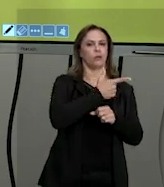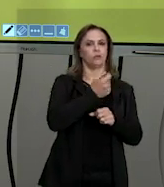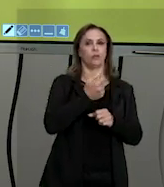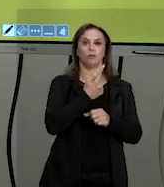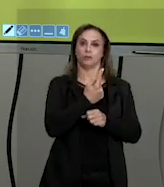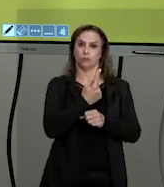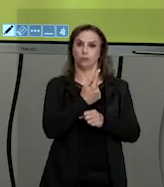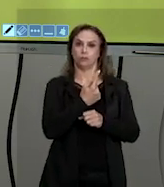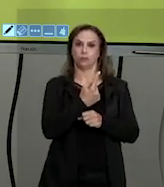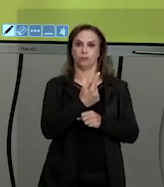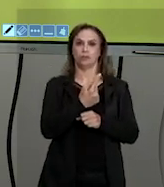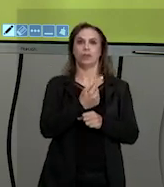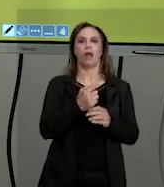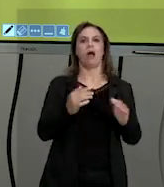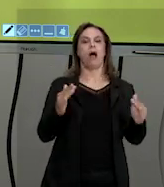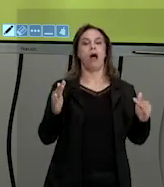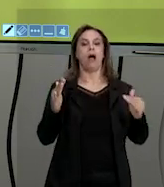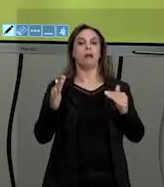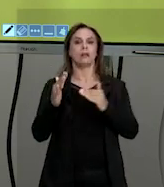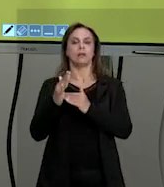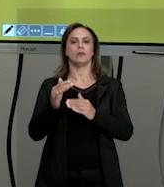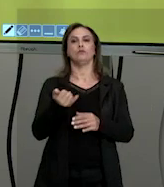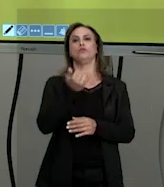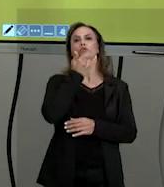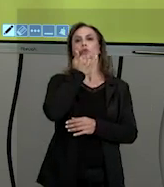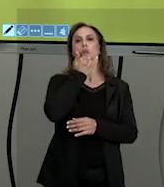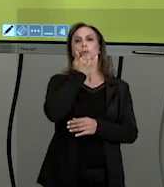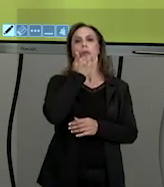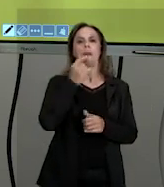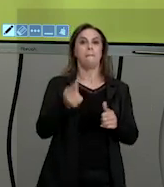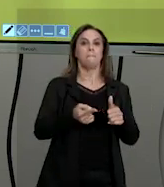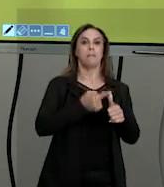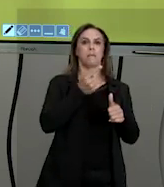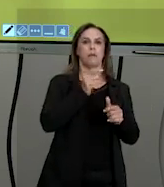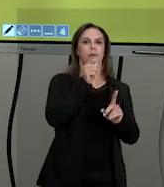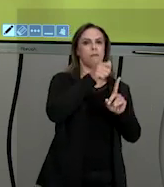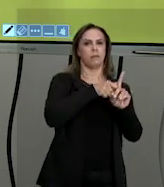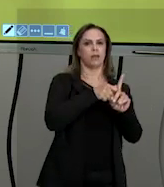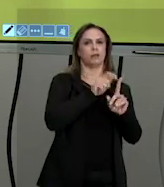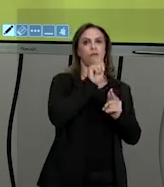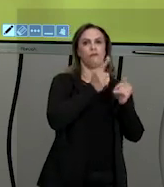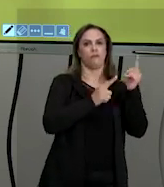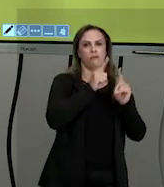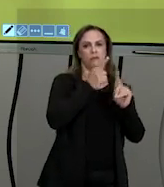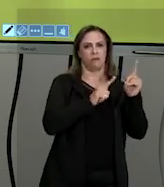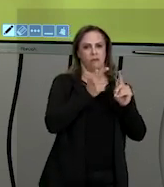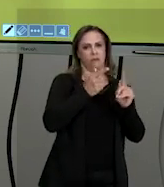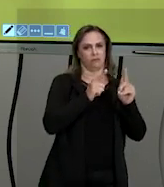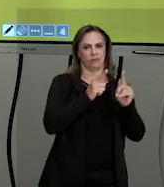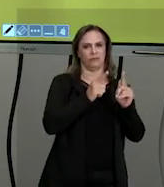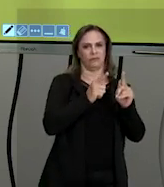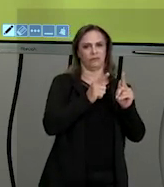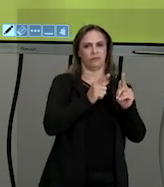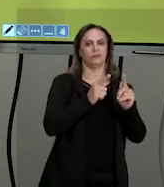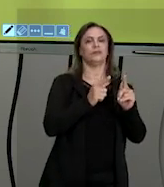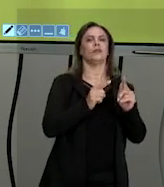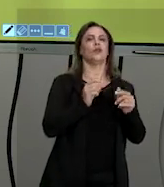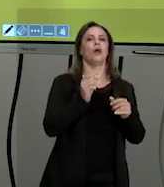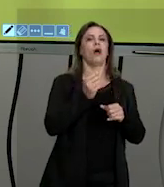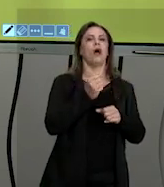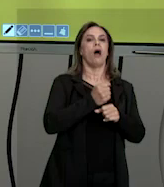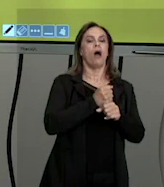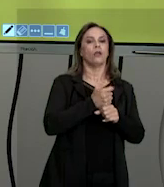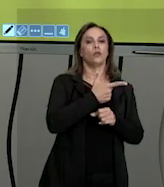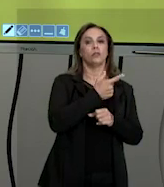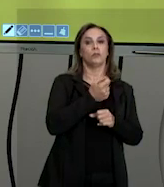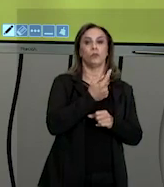de 2021. Desculpa, não é 1º de dezembro não, 1º de fevereiro, tá? E aí, nenhum caso foi reportado